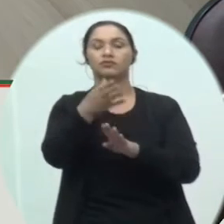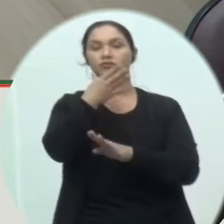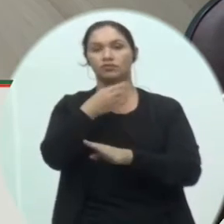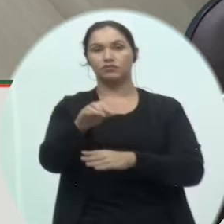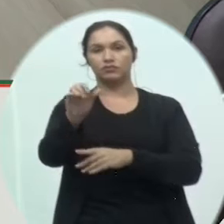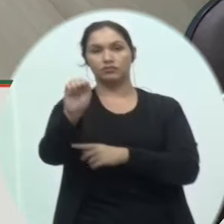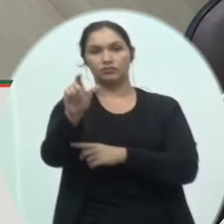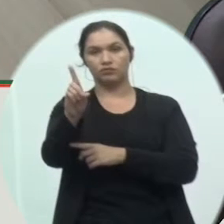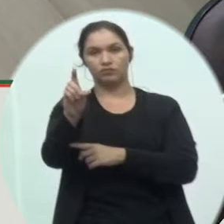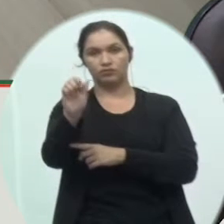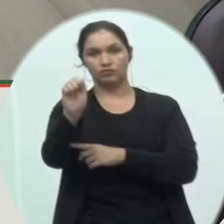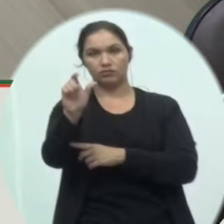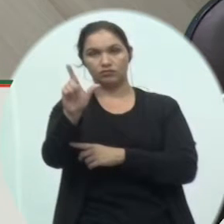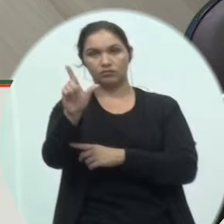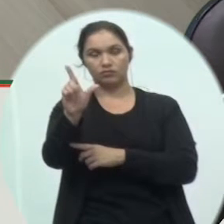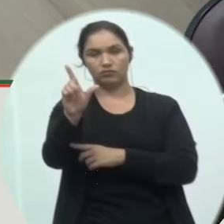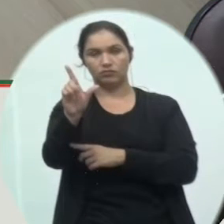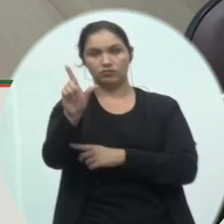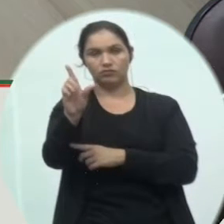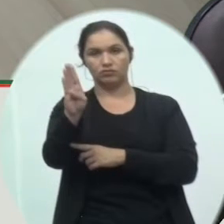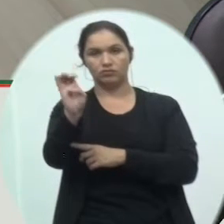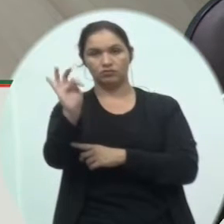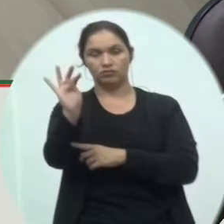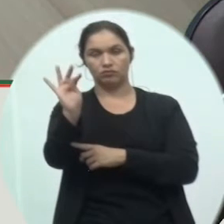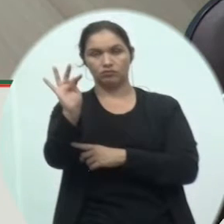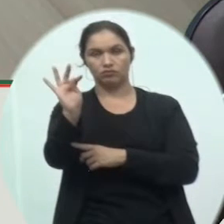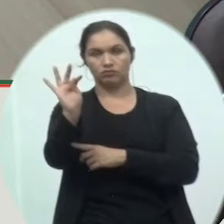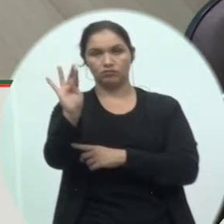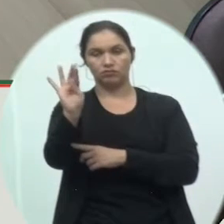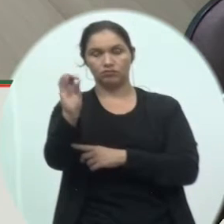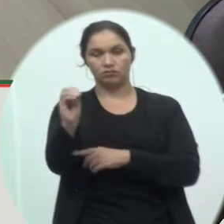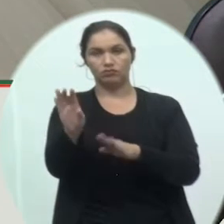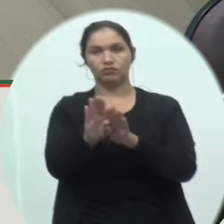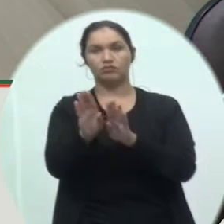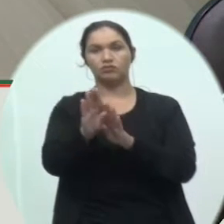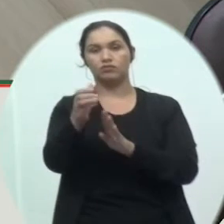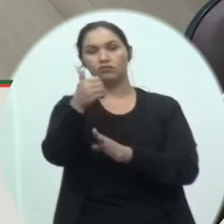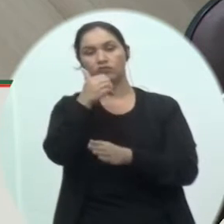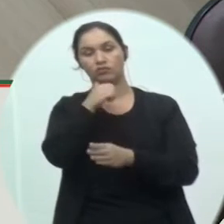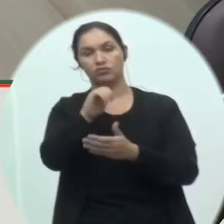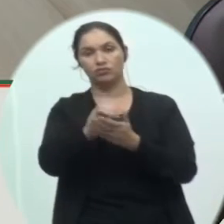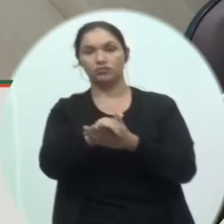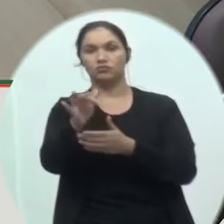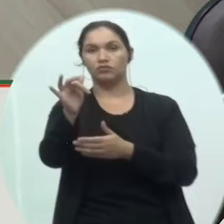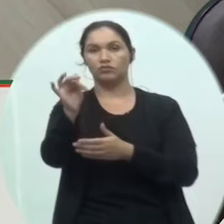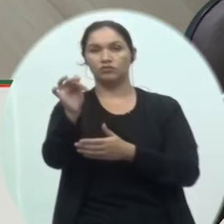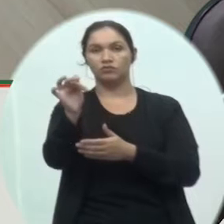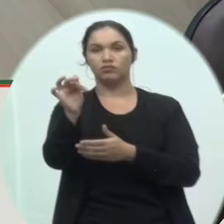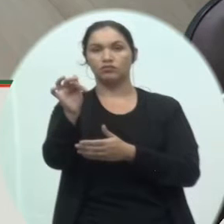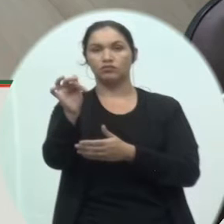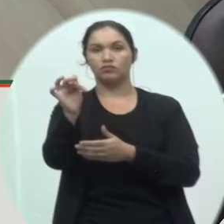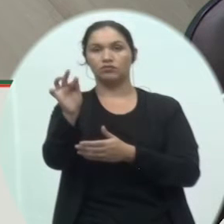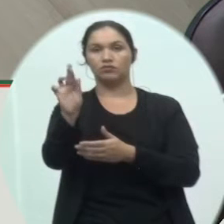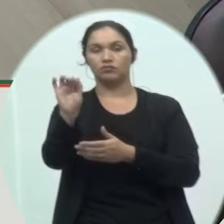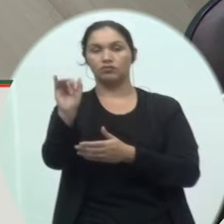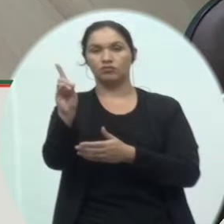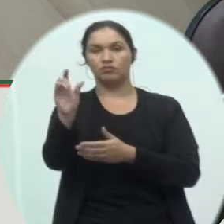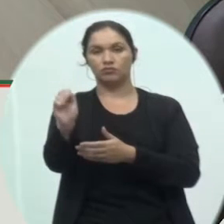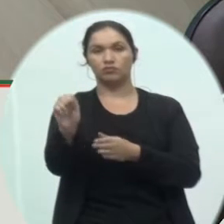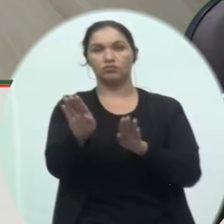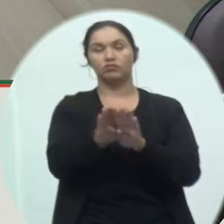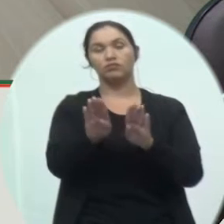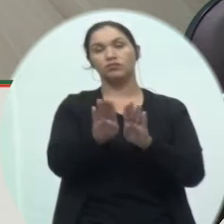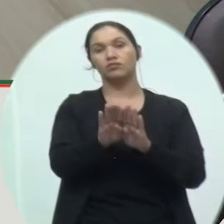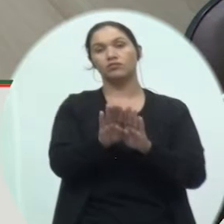Braglia e sua senhora, dona Frida Braglia, e o senhor Aurélio Teixeira e sua senhora, dona